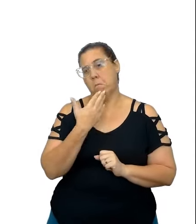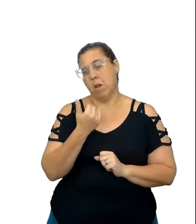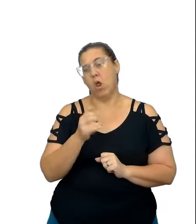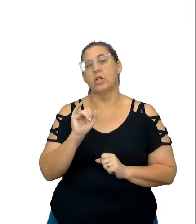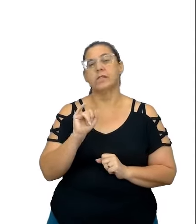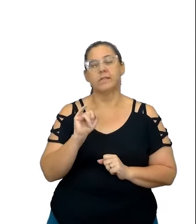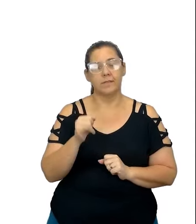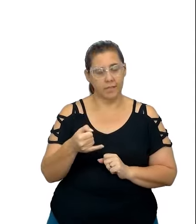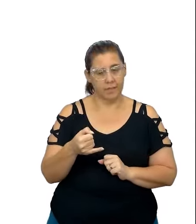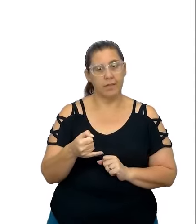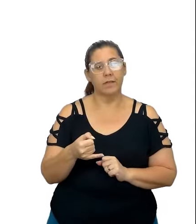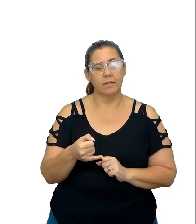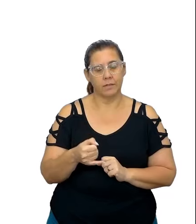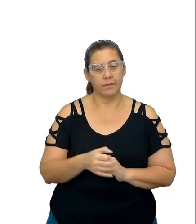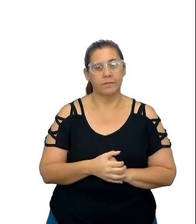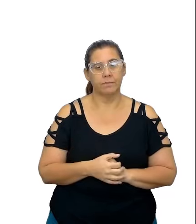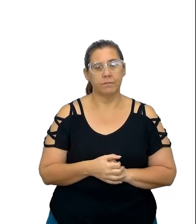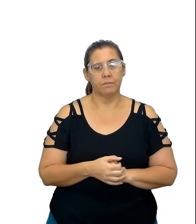sim, por